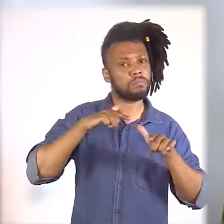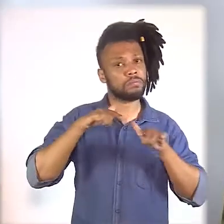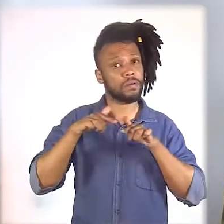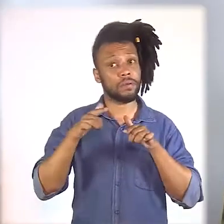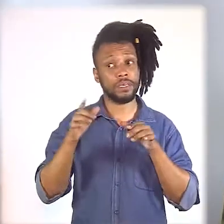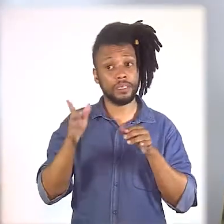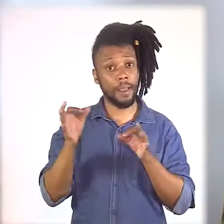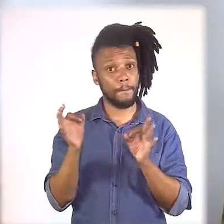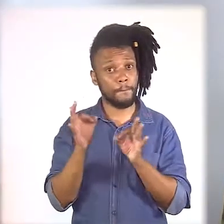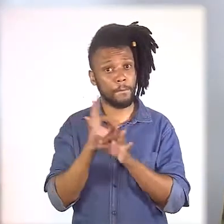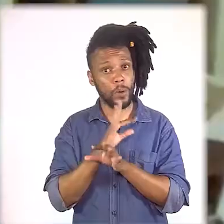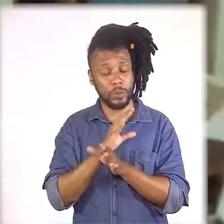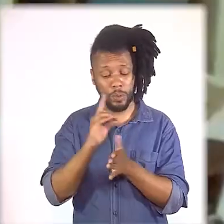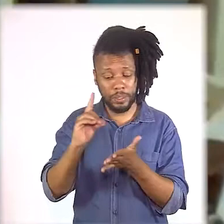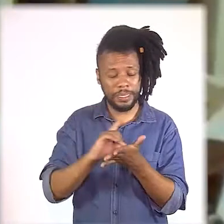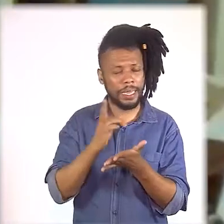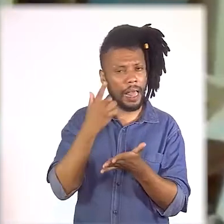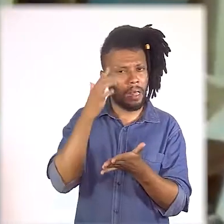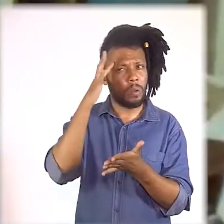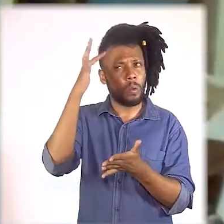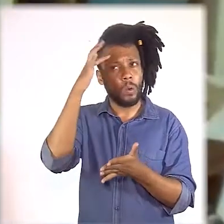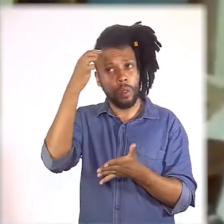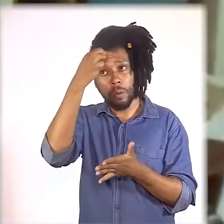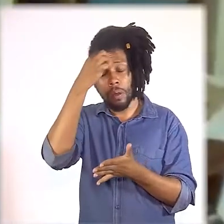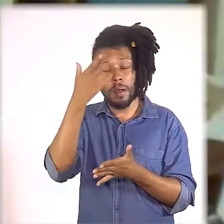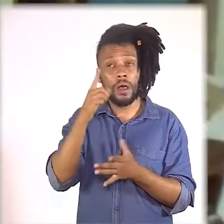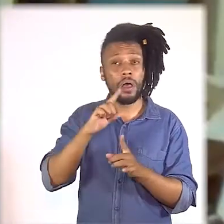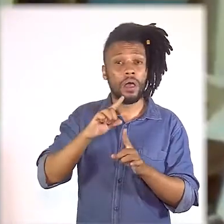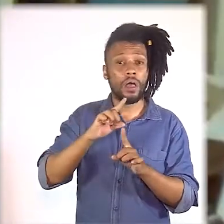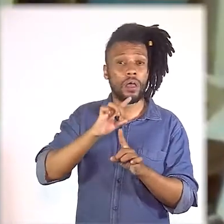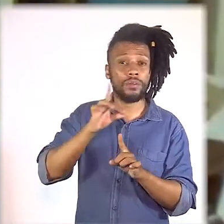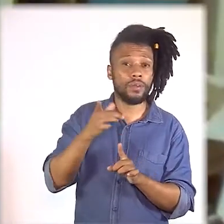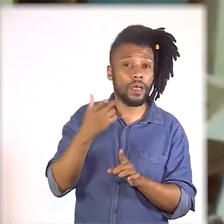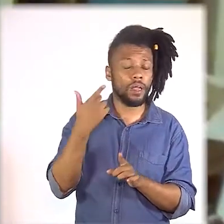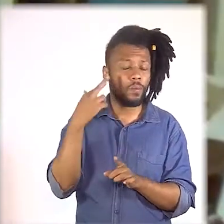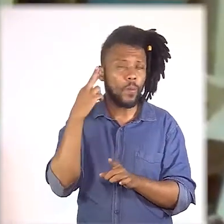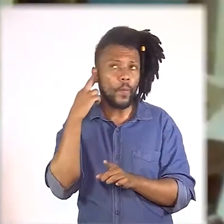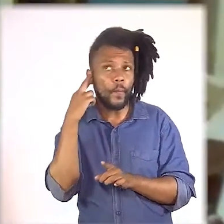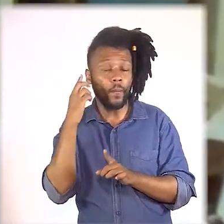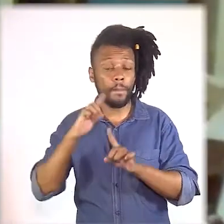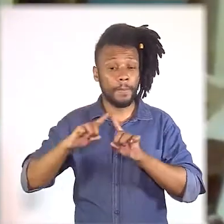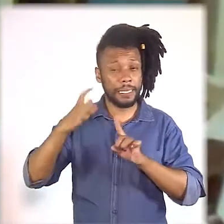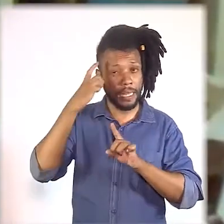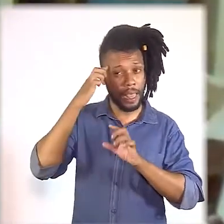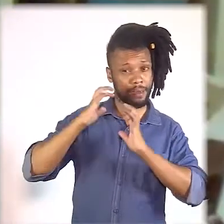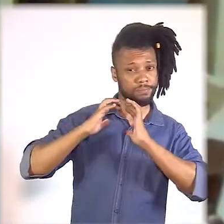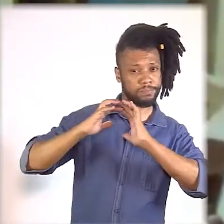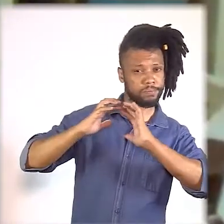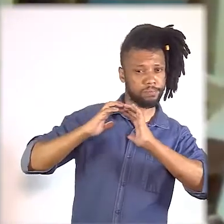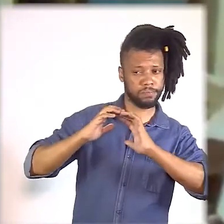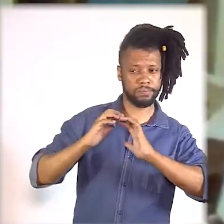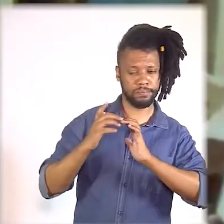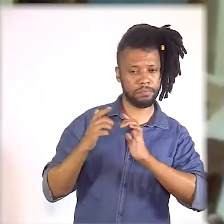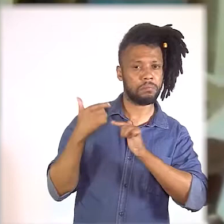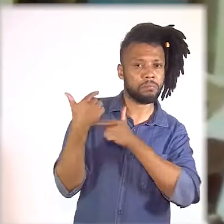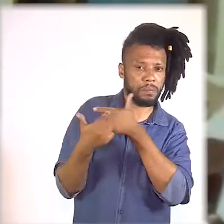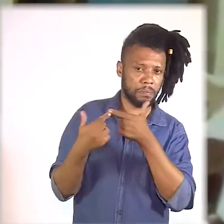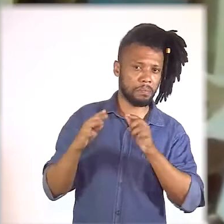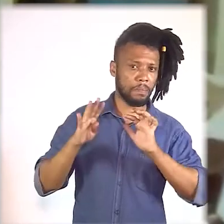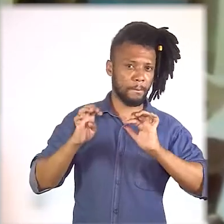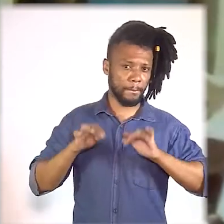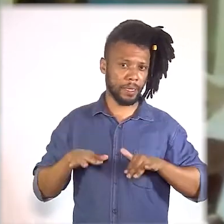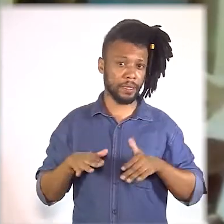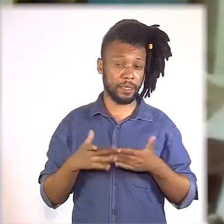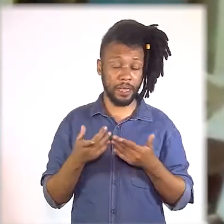ele terminou um dicionário lúcido. Ele só não ouve muito bem, mas a cabeça funciona muito bem.